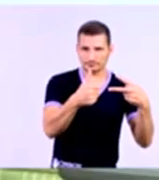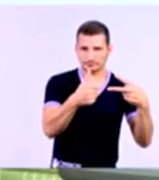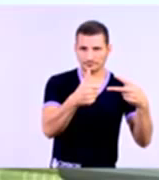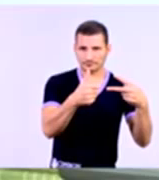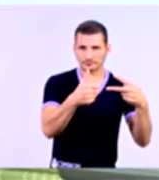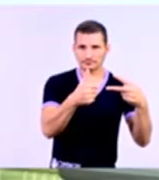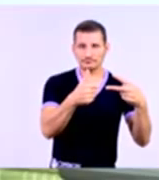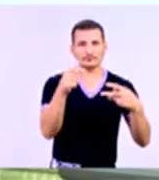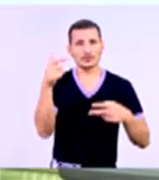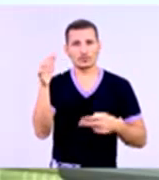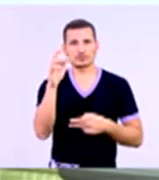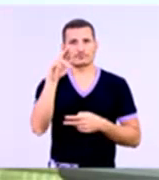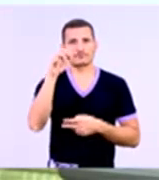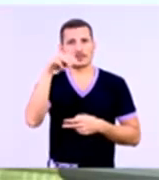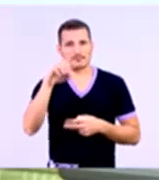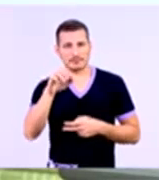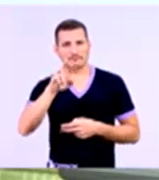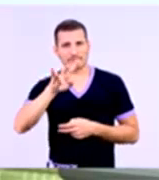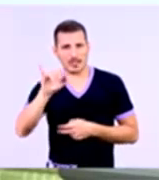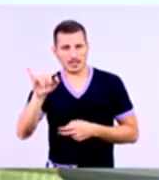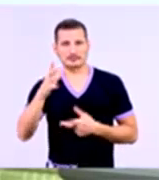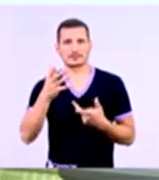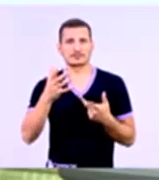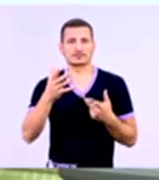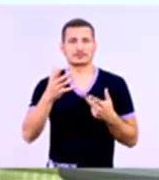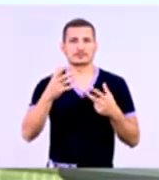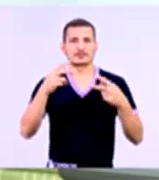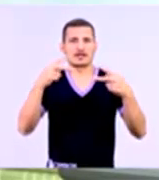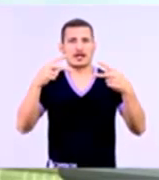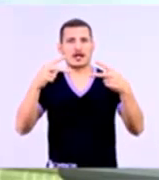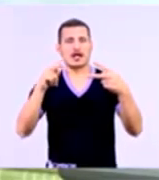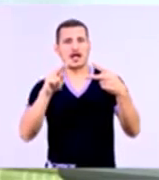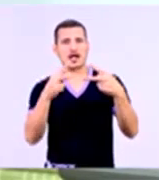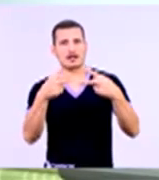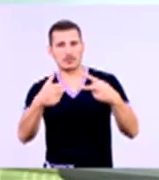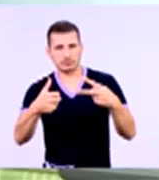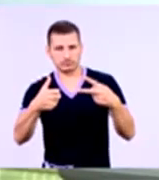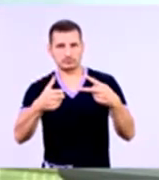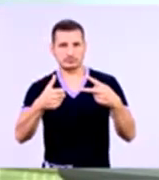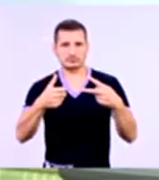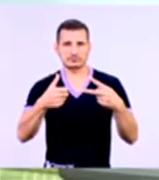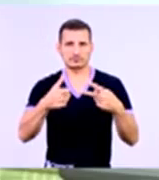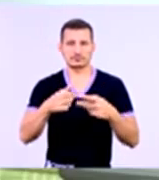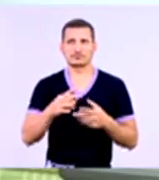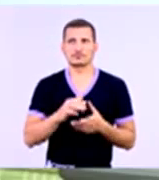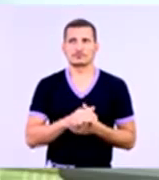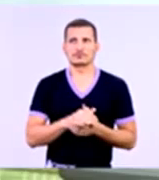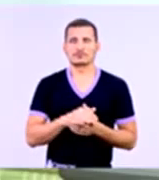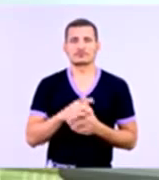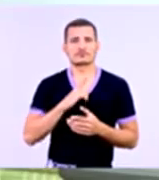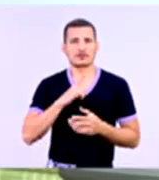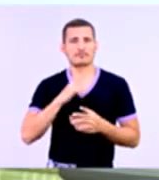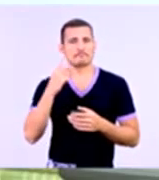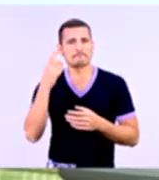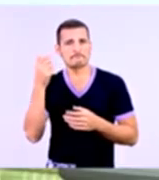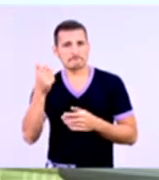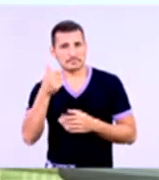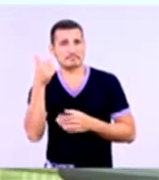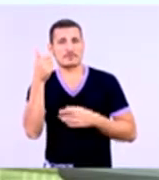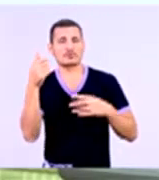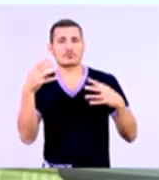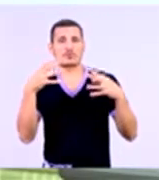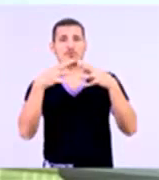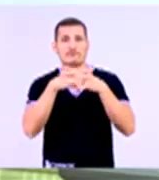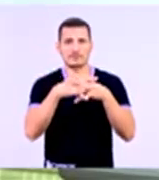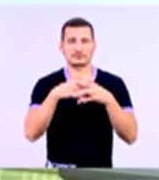Um outro framework vai utilizar o H1. Então, aí exige o primeiro conflito. Então, o que pode ser